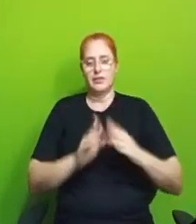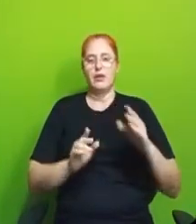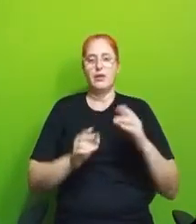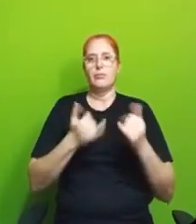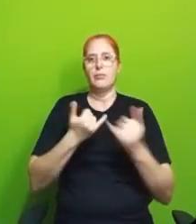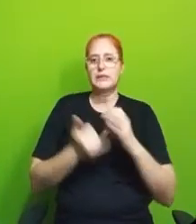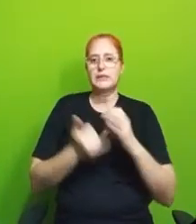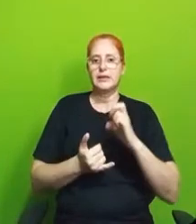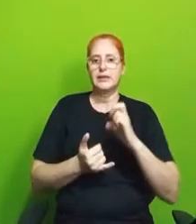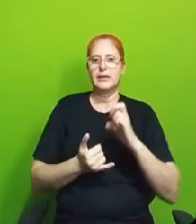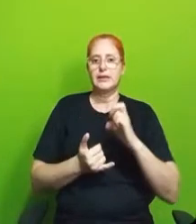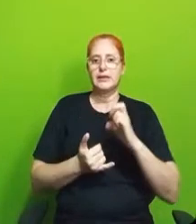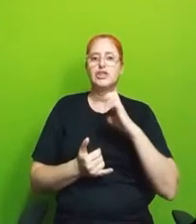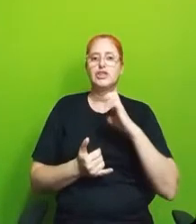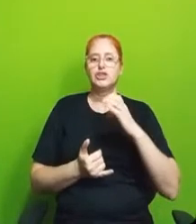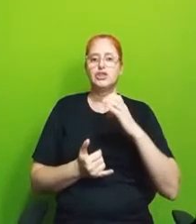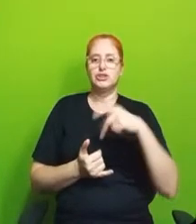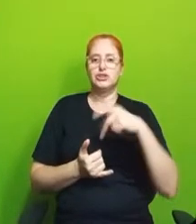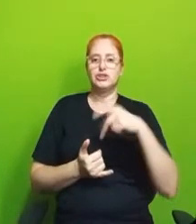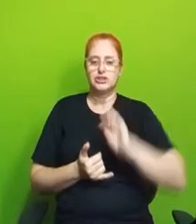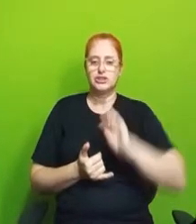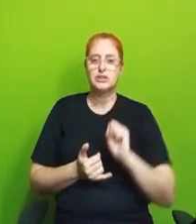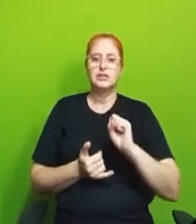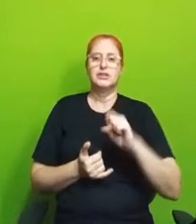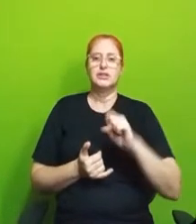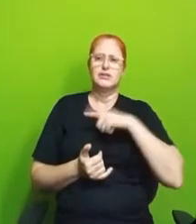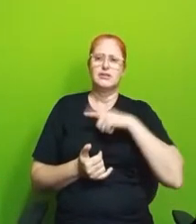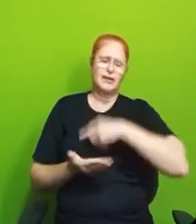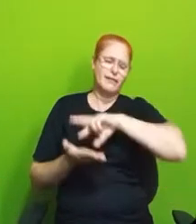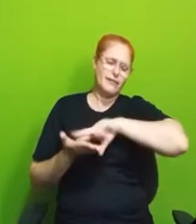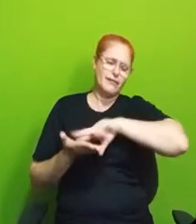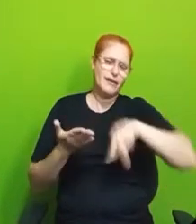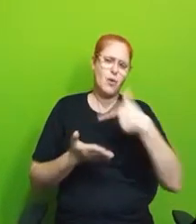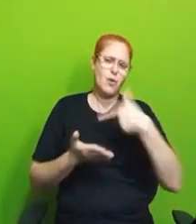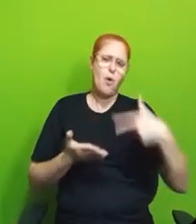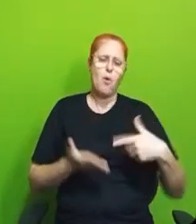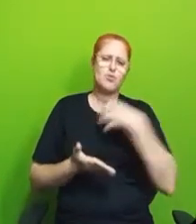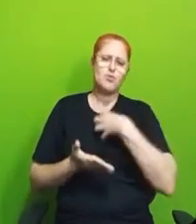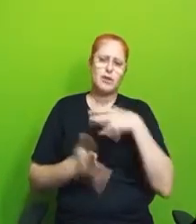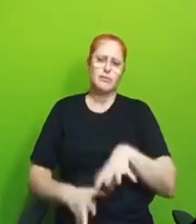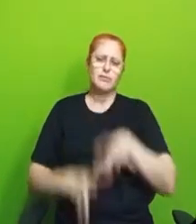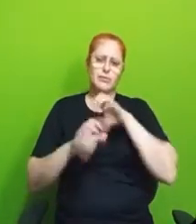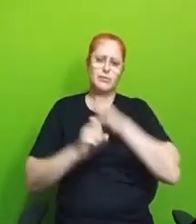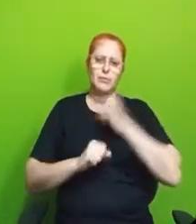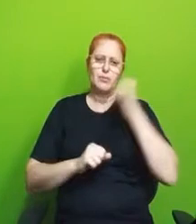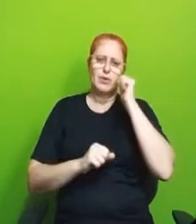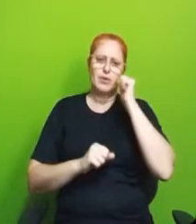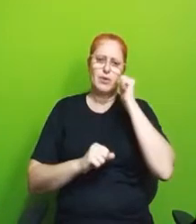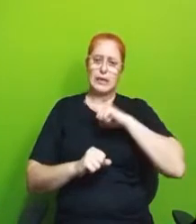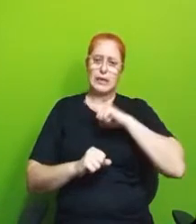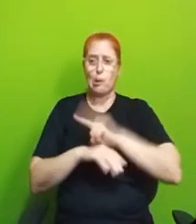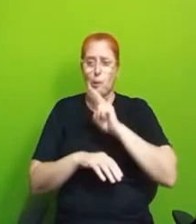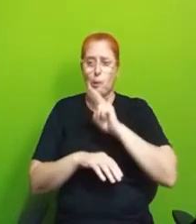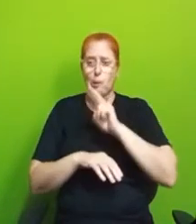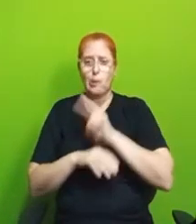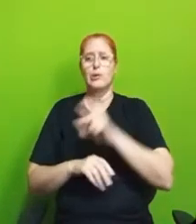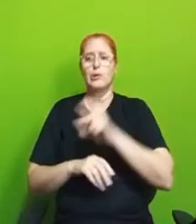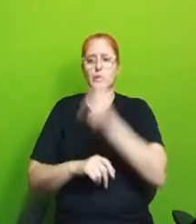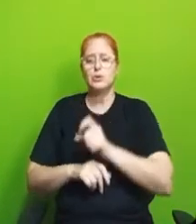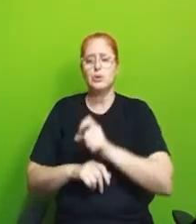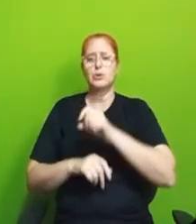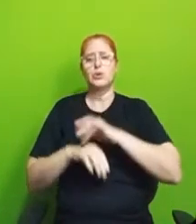emergir uma série de outras formas de apropriação, né? Mulheres que estão cuidando de quem está doente, estão cuidando da casa, estão